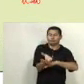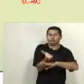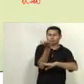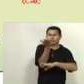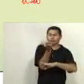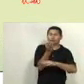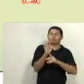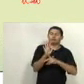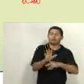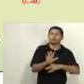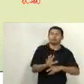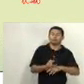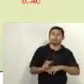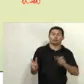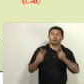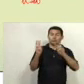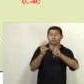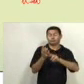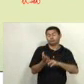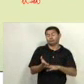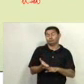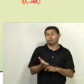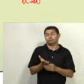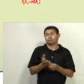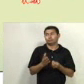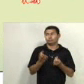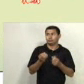de apresentar valores de